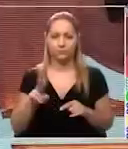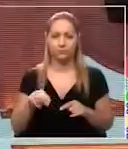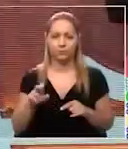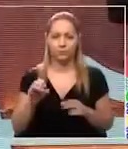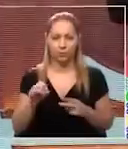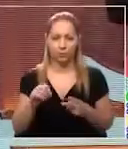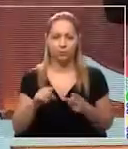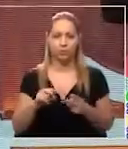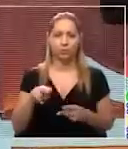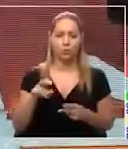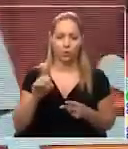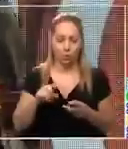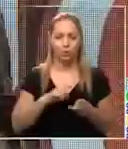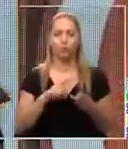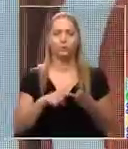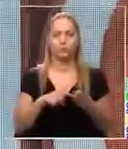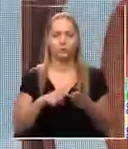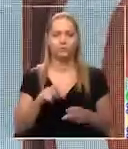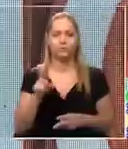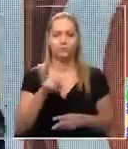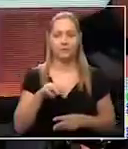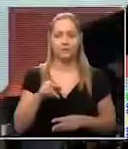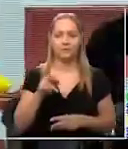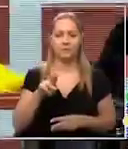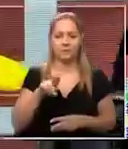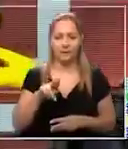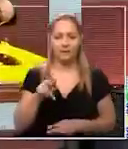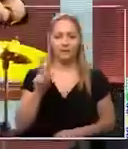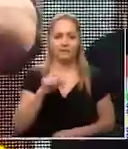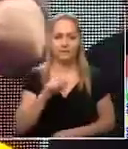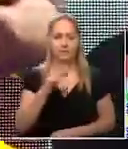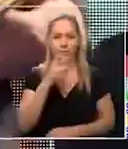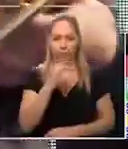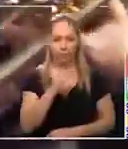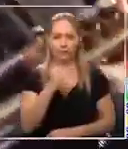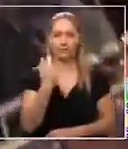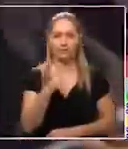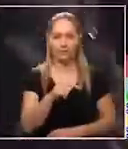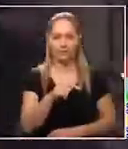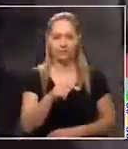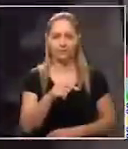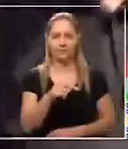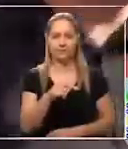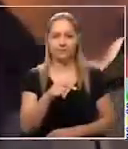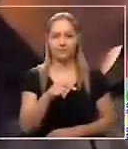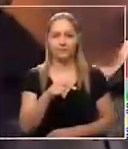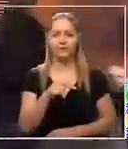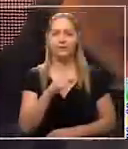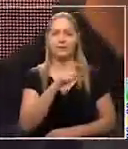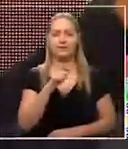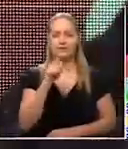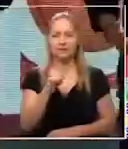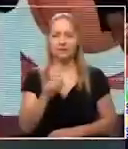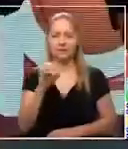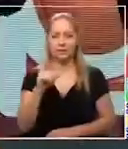Romero, Nuno Flores, temos o Max. Max. No Tom Preto temos o nosso amigo Zé Oliveira. Muito bem.